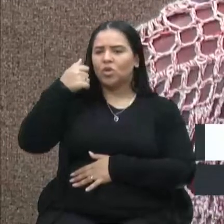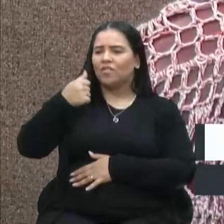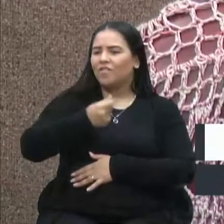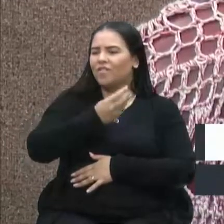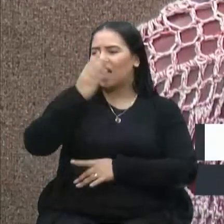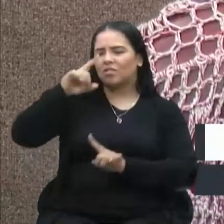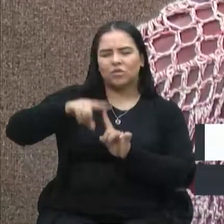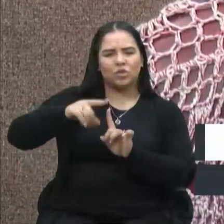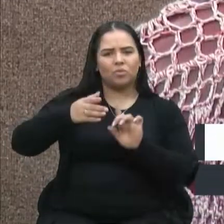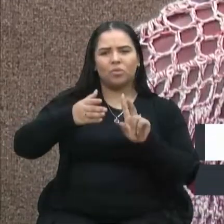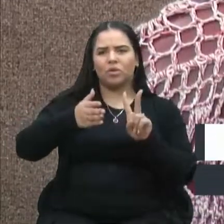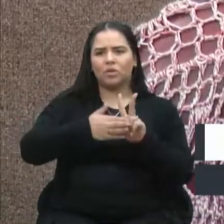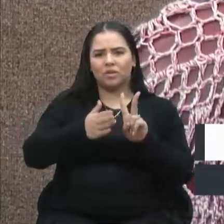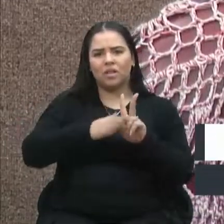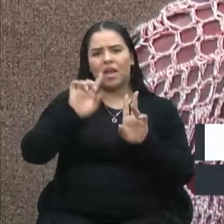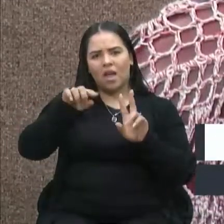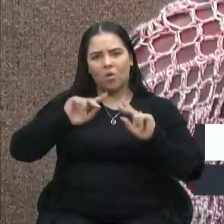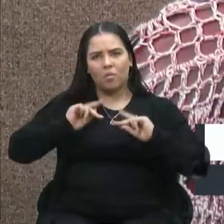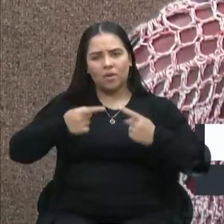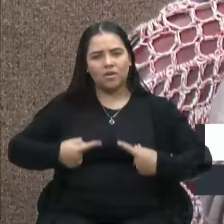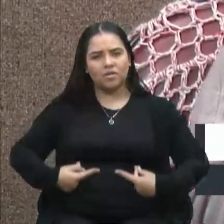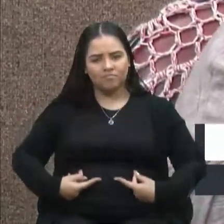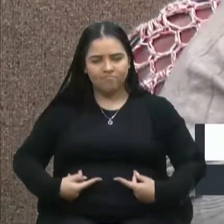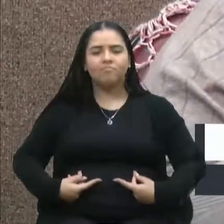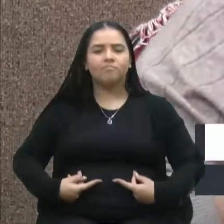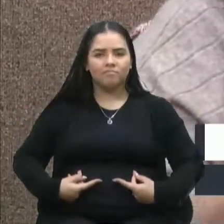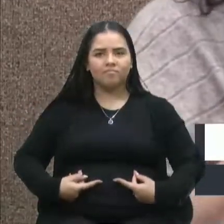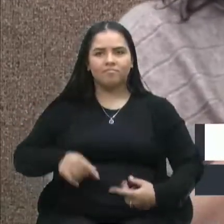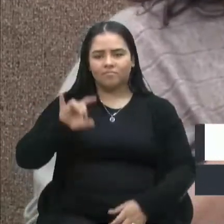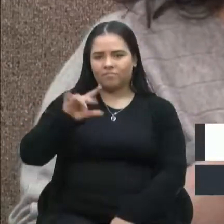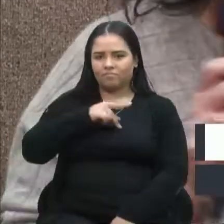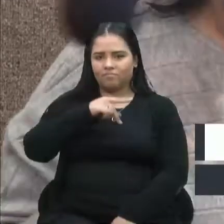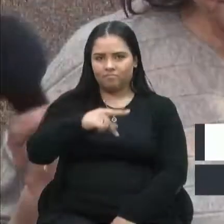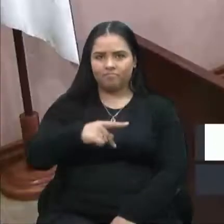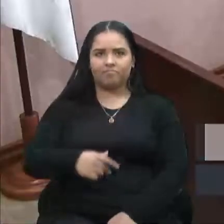bugre são seres humanos. Então, era isso, senhora presidente.